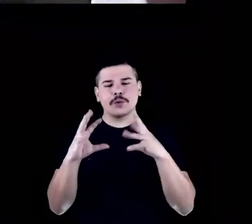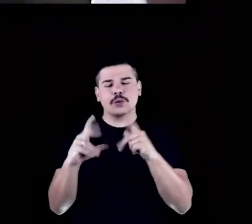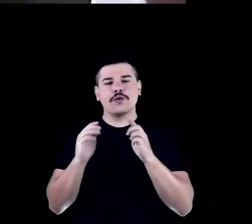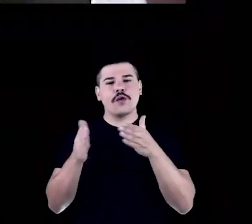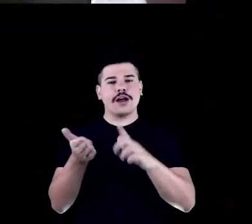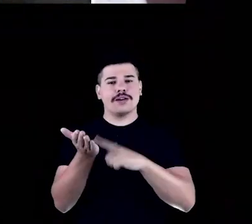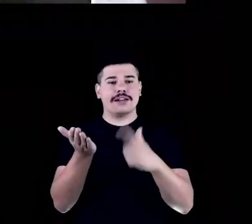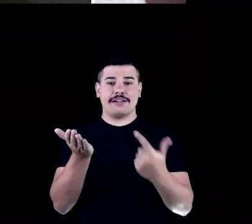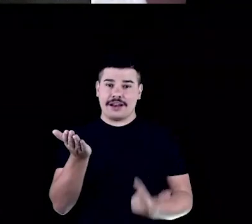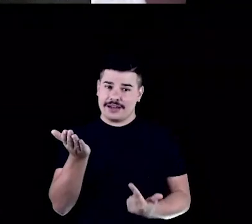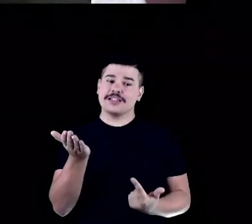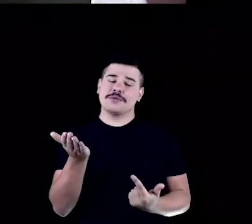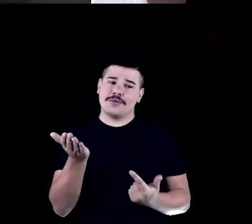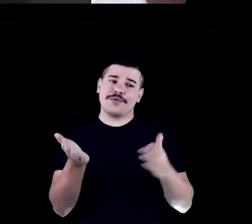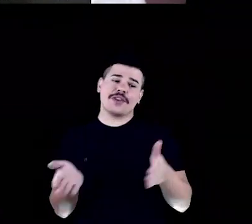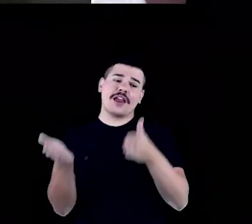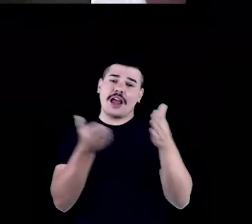literalidade, do literalismo